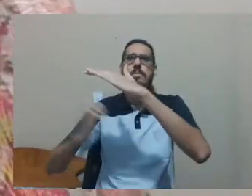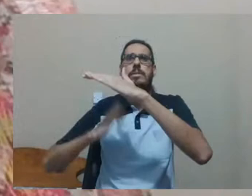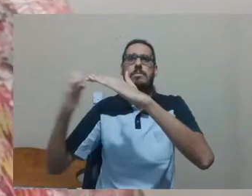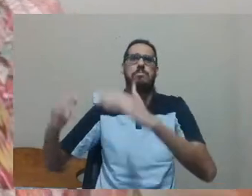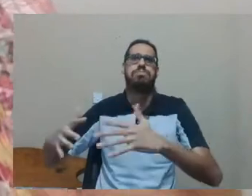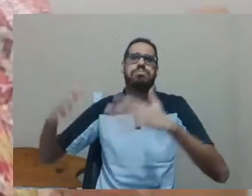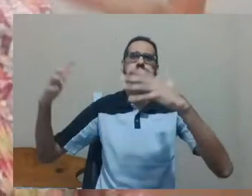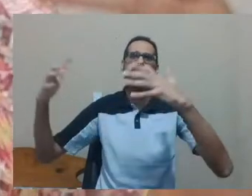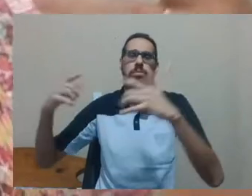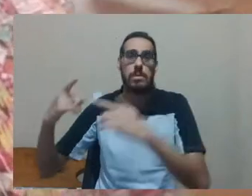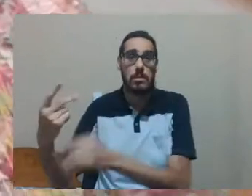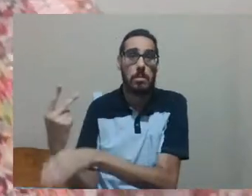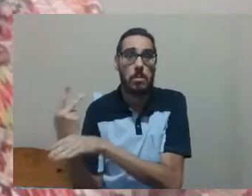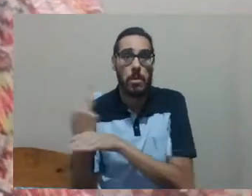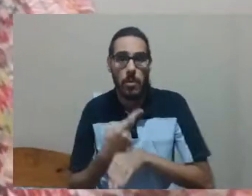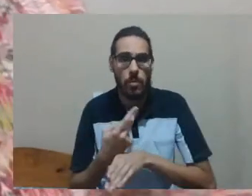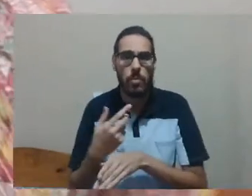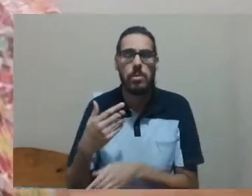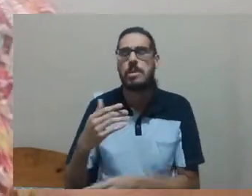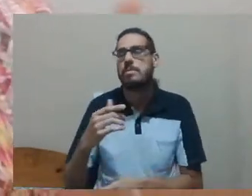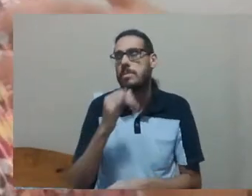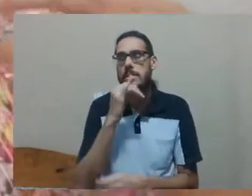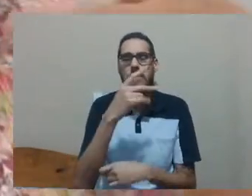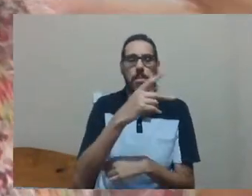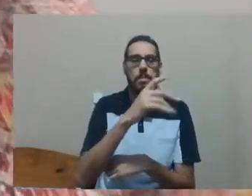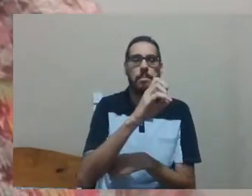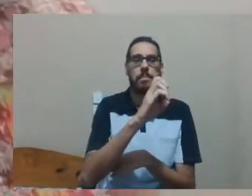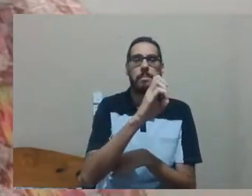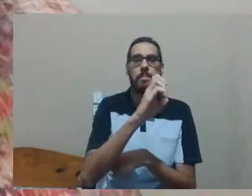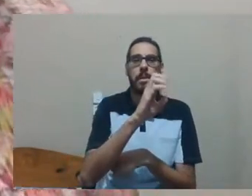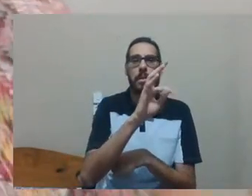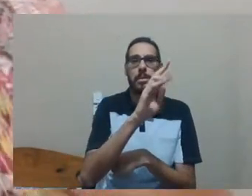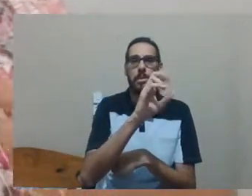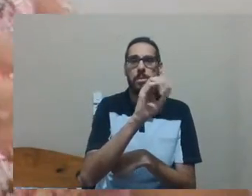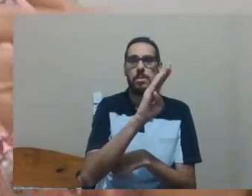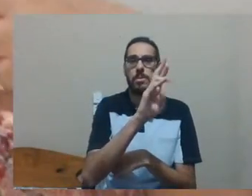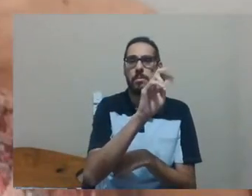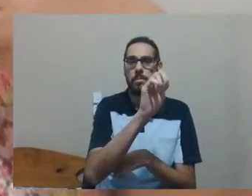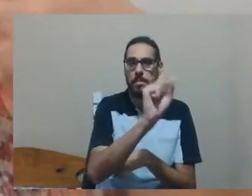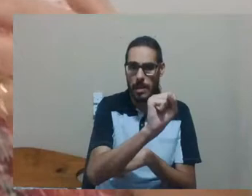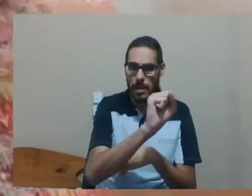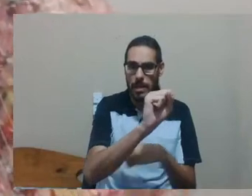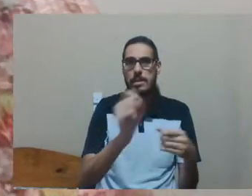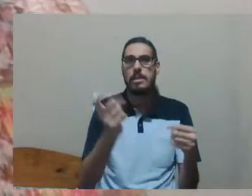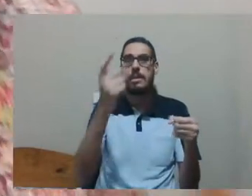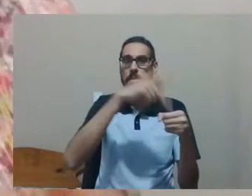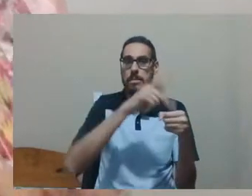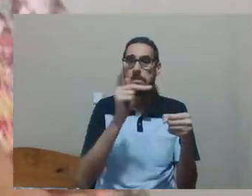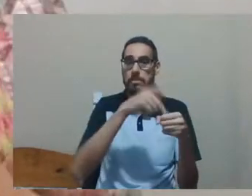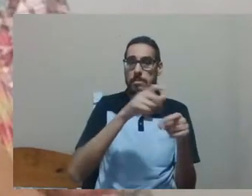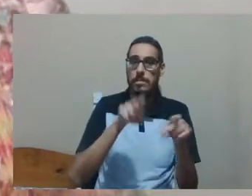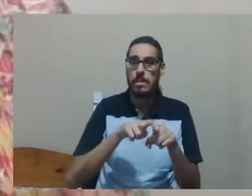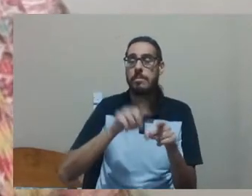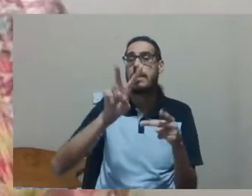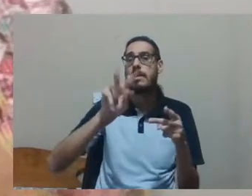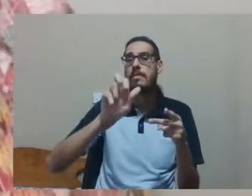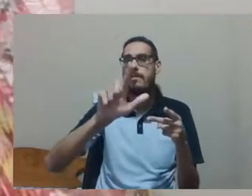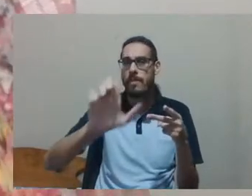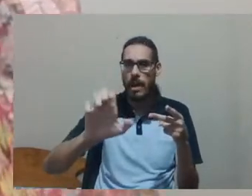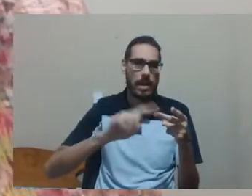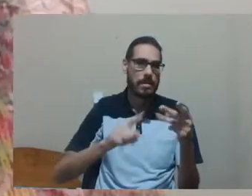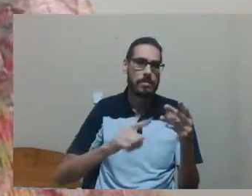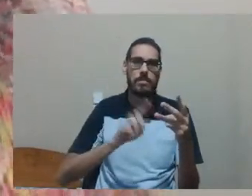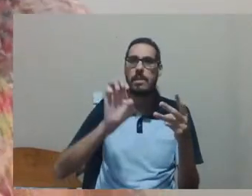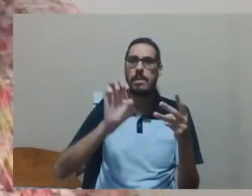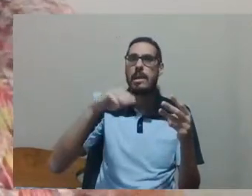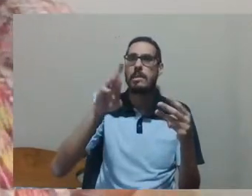temos projetos com a Petrobras, nós temos projetos com a Vale, nós temos projetos com a Embraer, nós temos projetos com